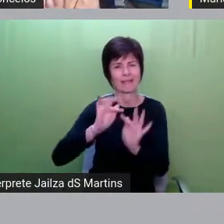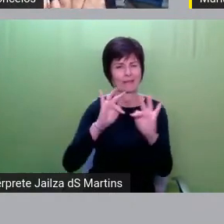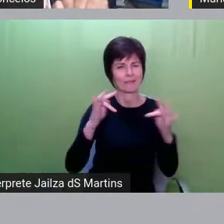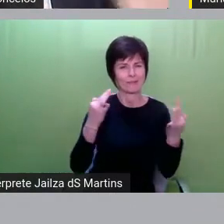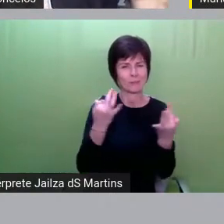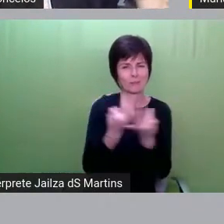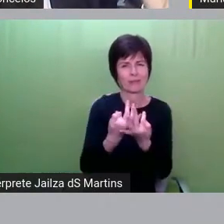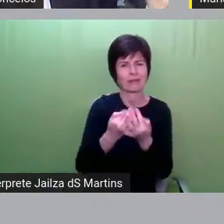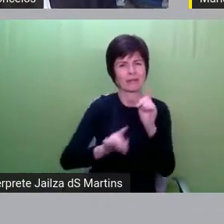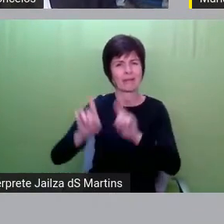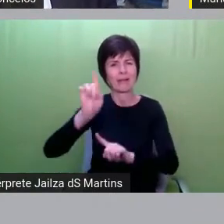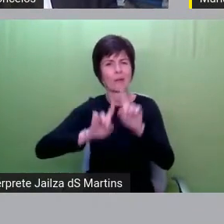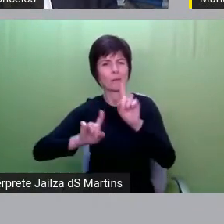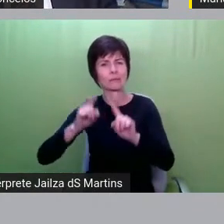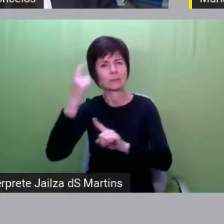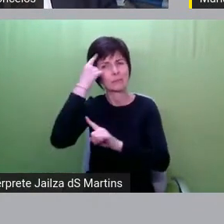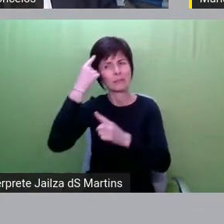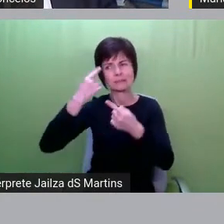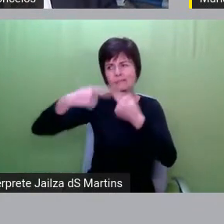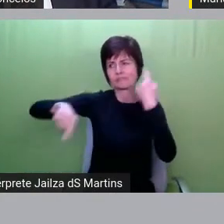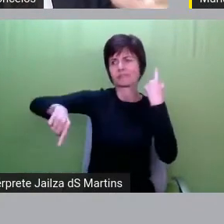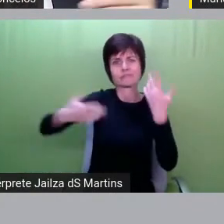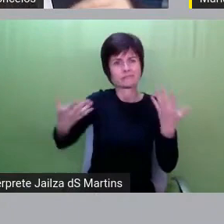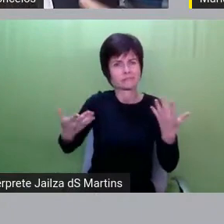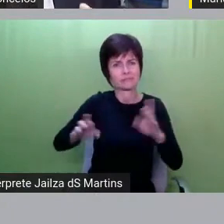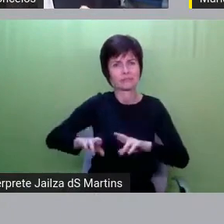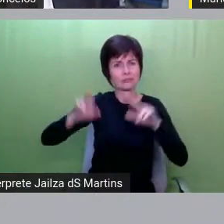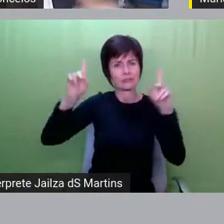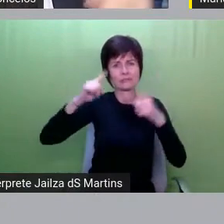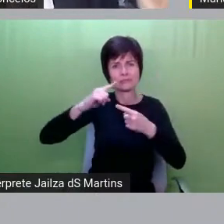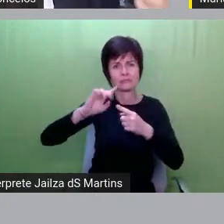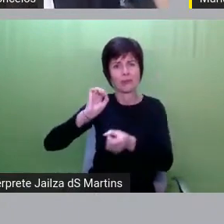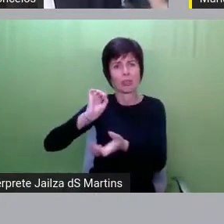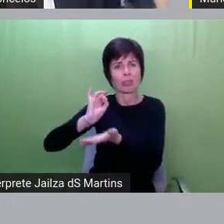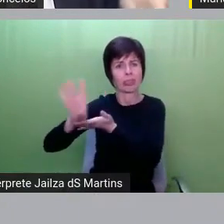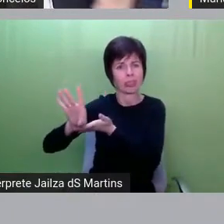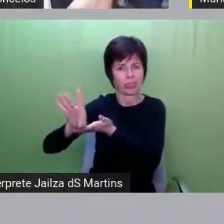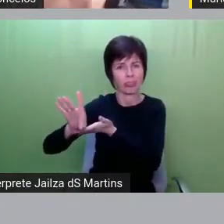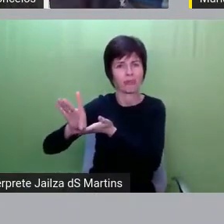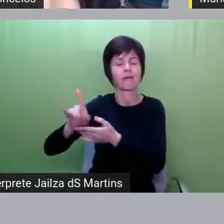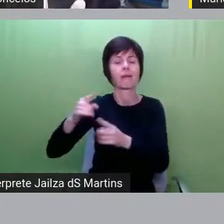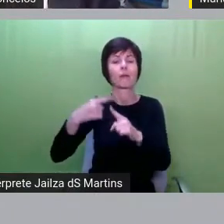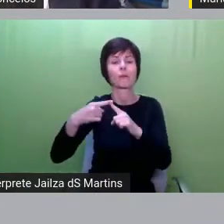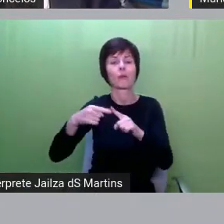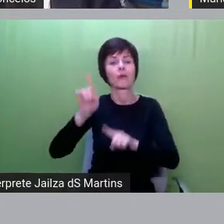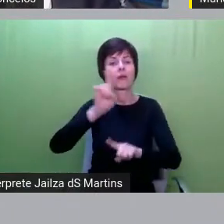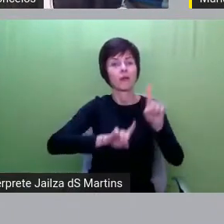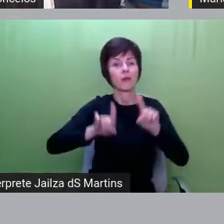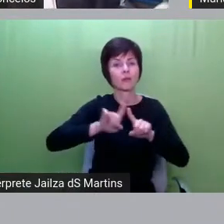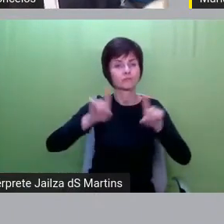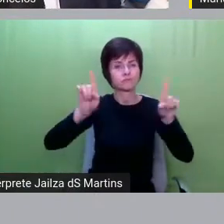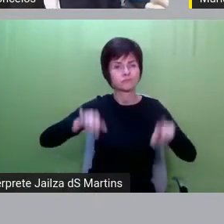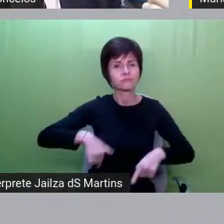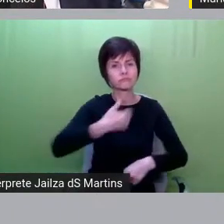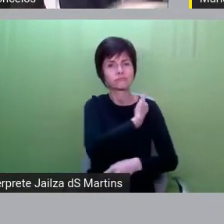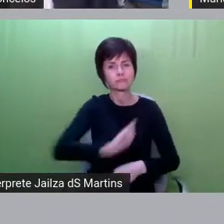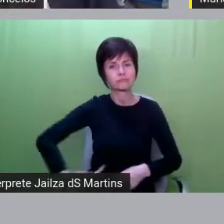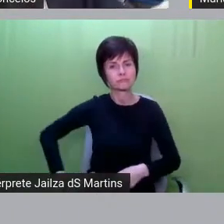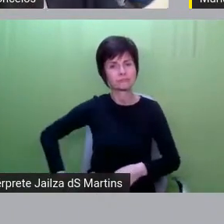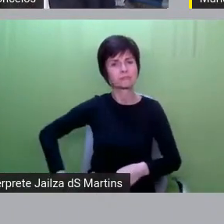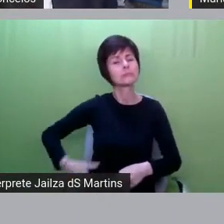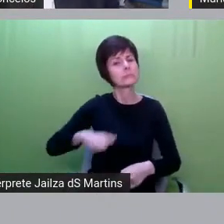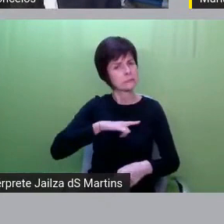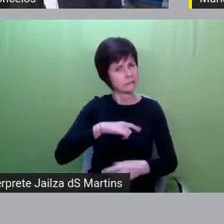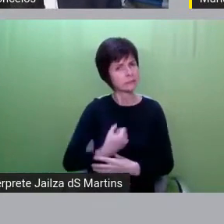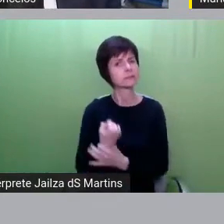diferentemente, porque o grosso dos servidores públicos que hoje tem o regime jurídico único e a estabilidade vai